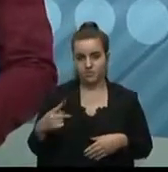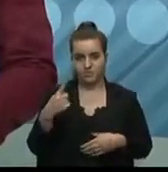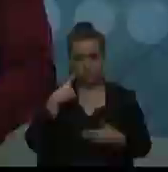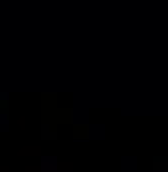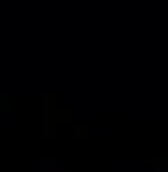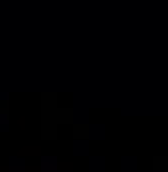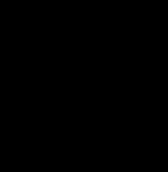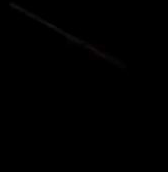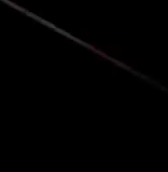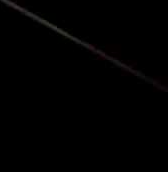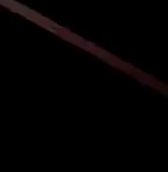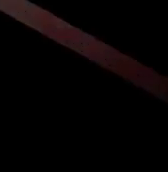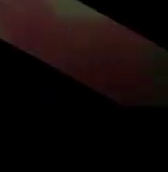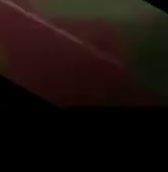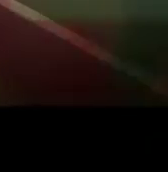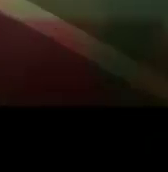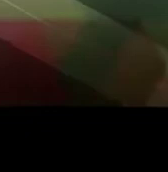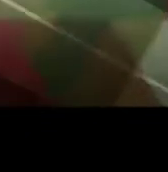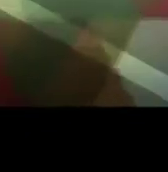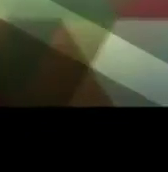situação-problema.